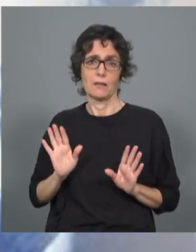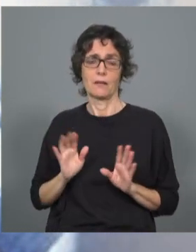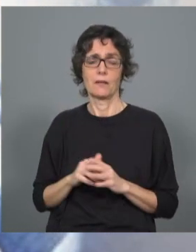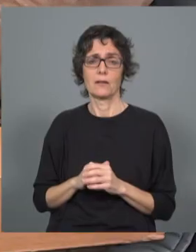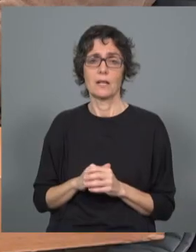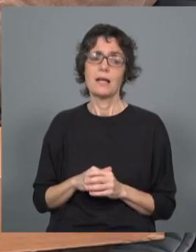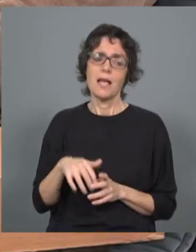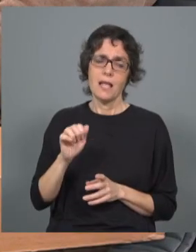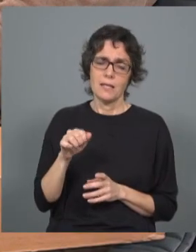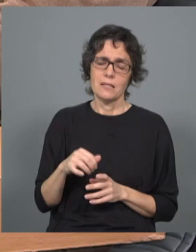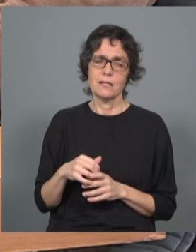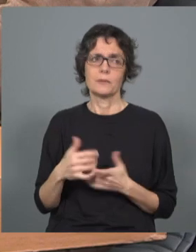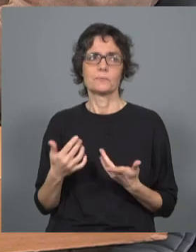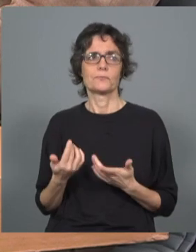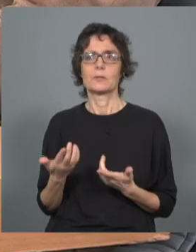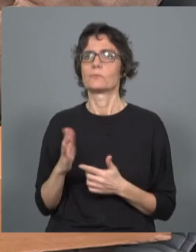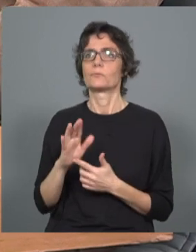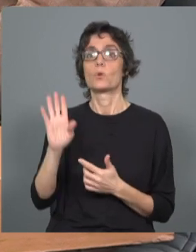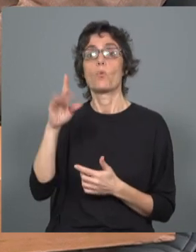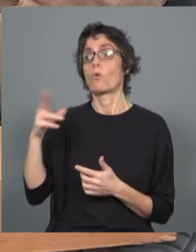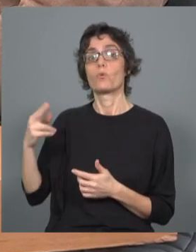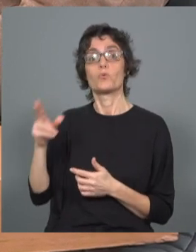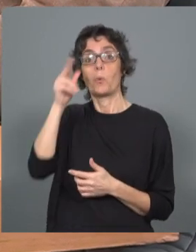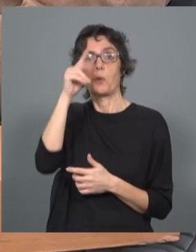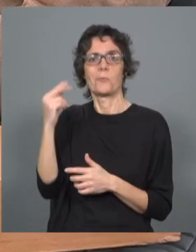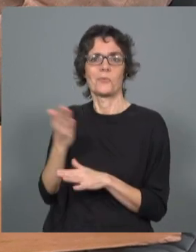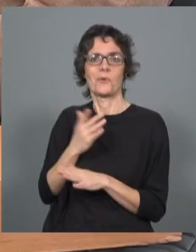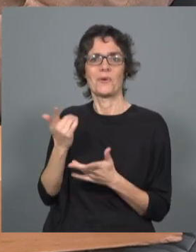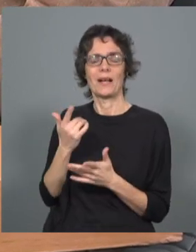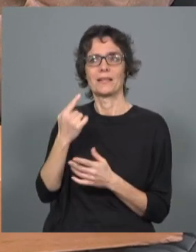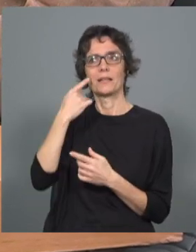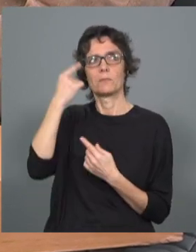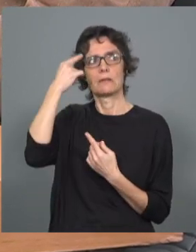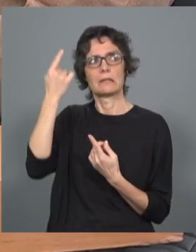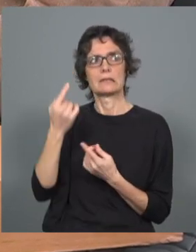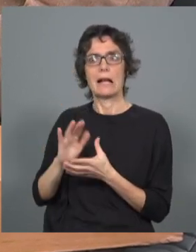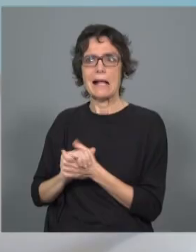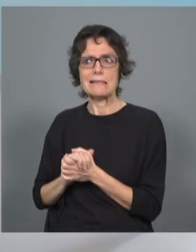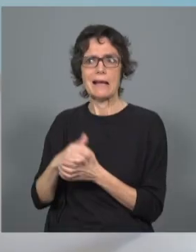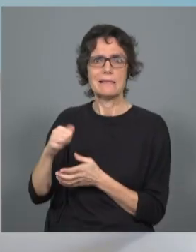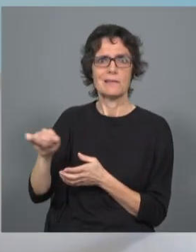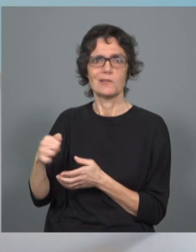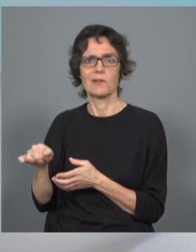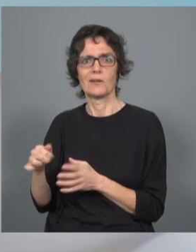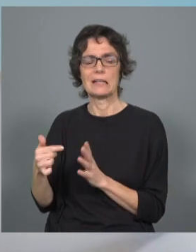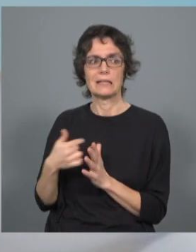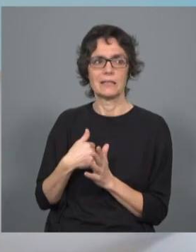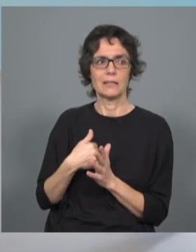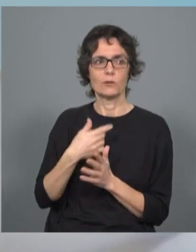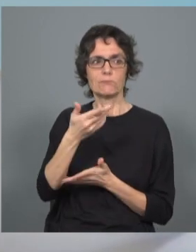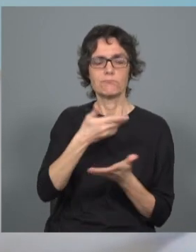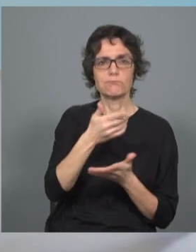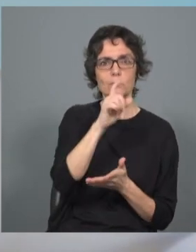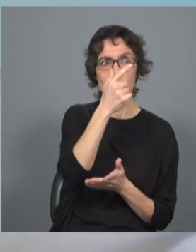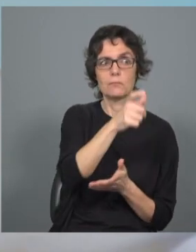quando nós começámos a namorar e falámos as primeiras vezes em casar e eu fui conversar com algumas pessoas próximas sobre